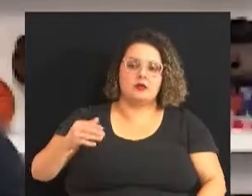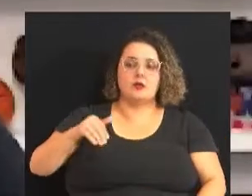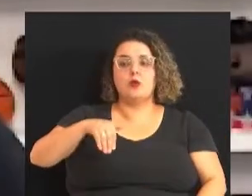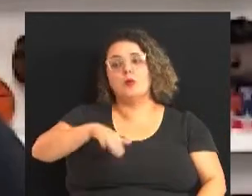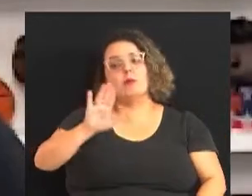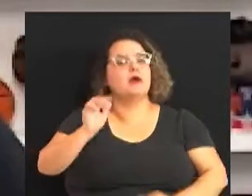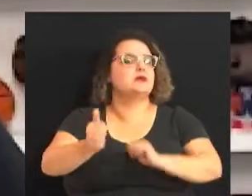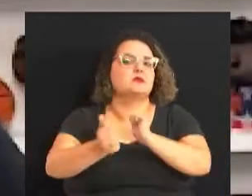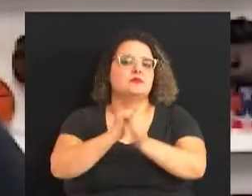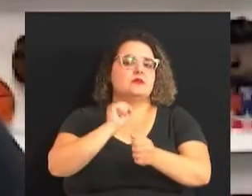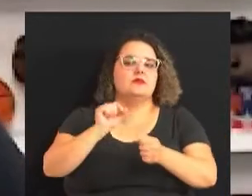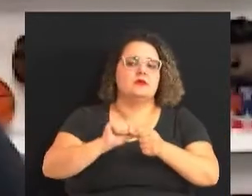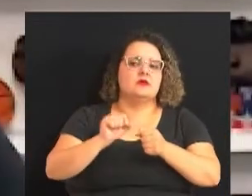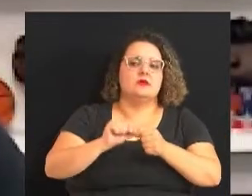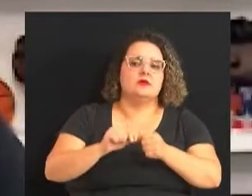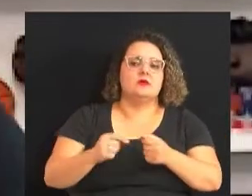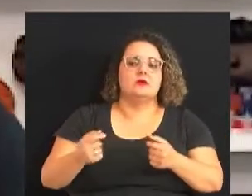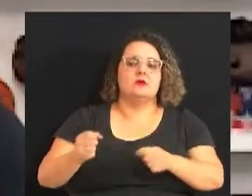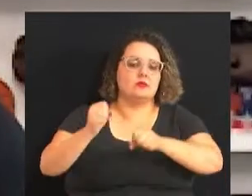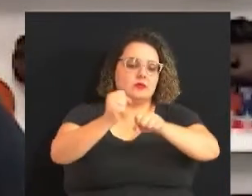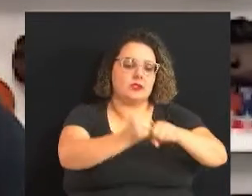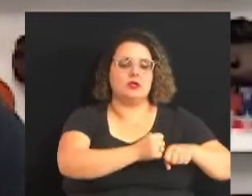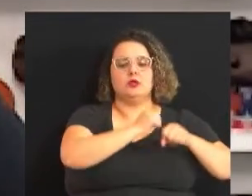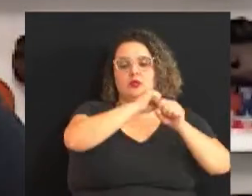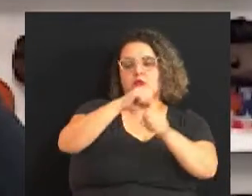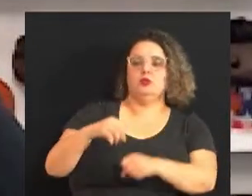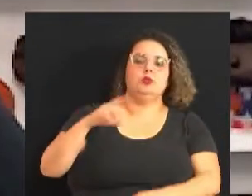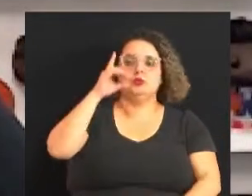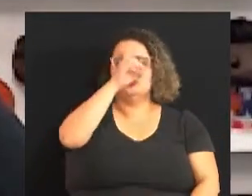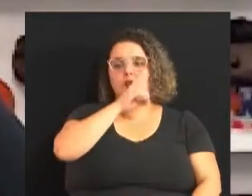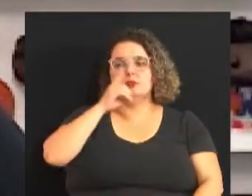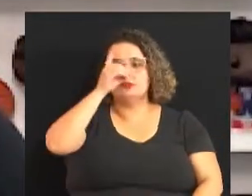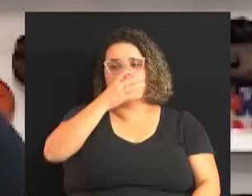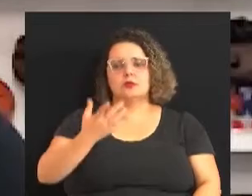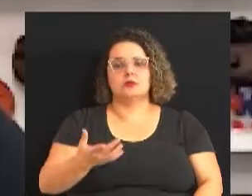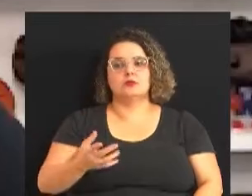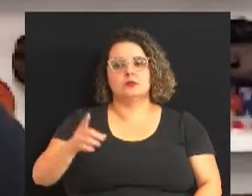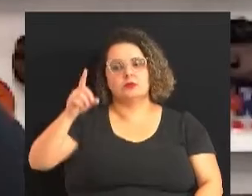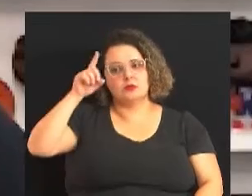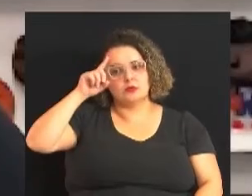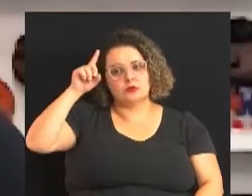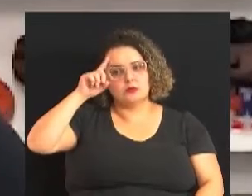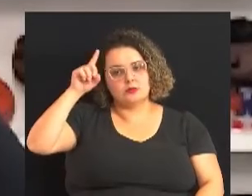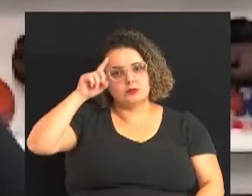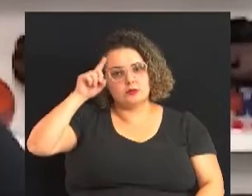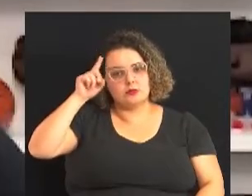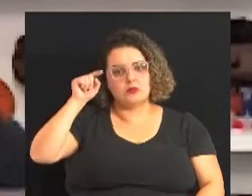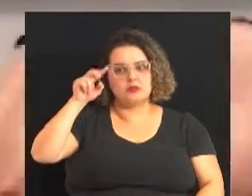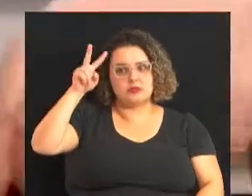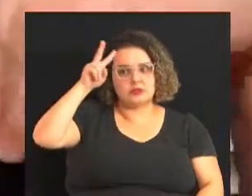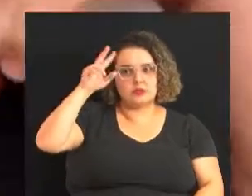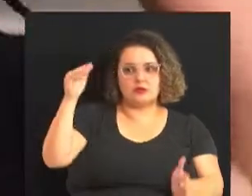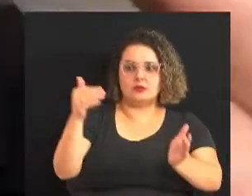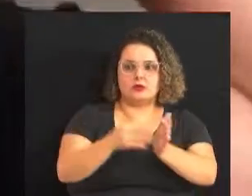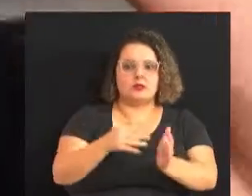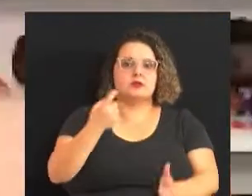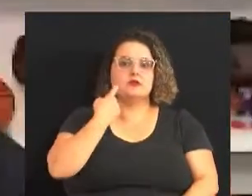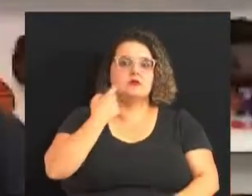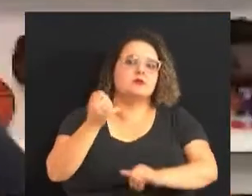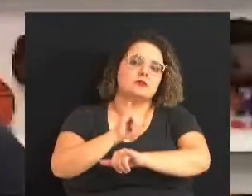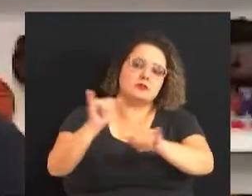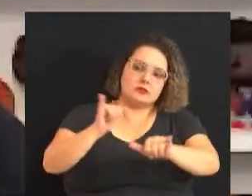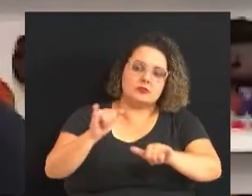vai fazer um campeonato de remo no domingo. Eu tenho certeza que todo dia, de segunda a sexta, você ia fazer uma divulgação do seu evento no